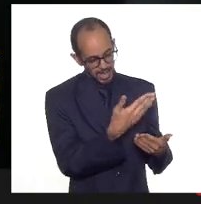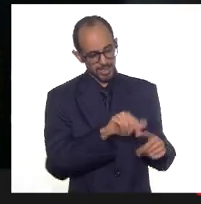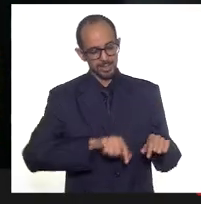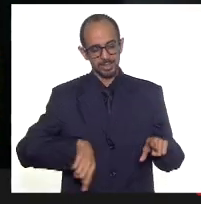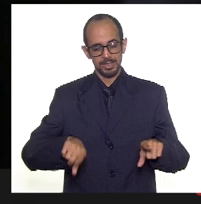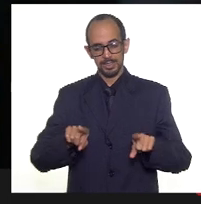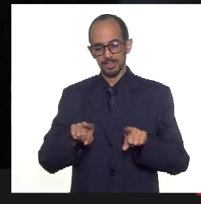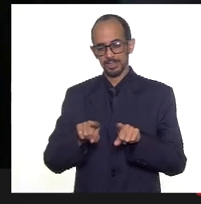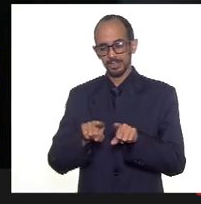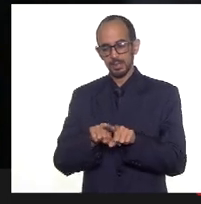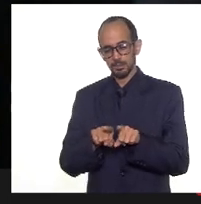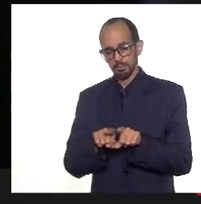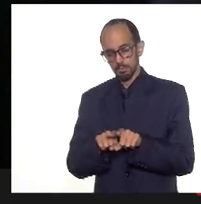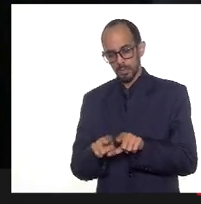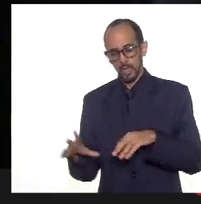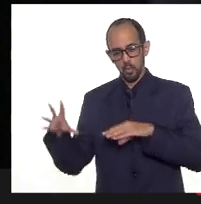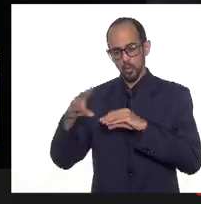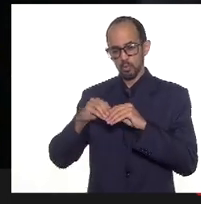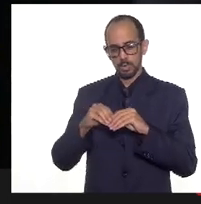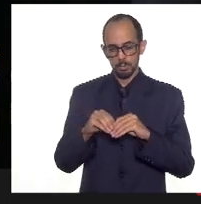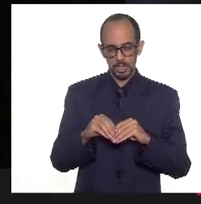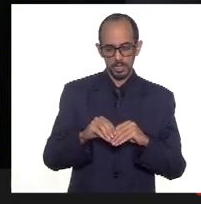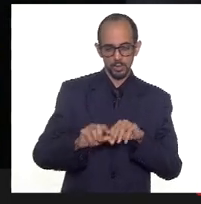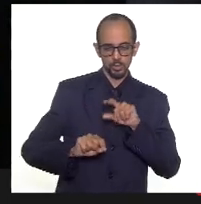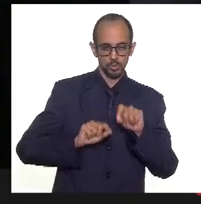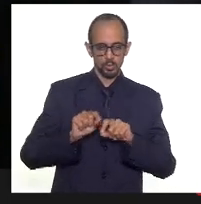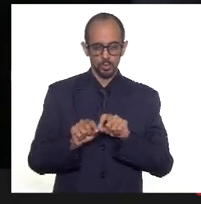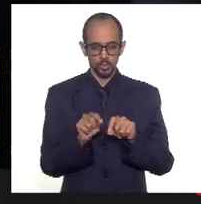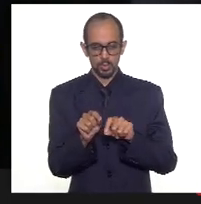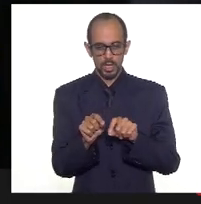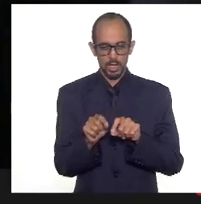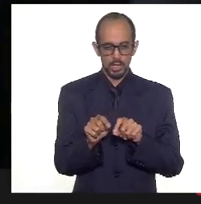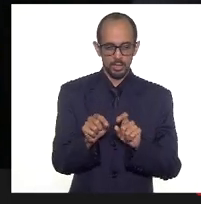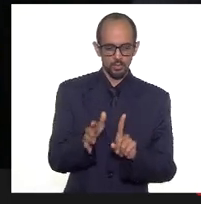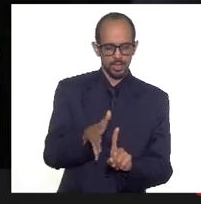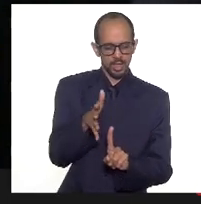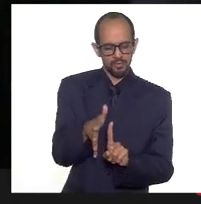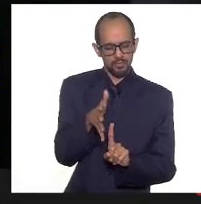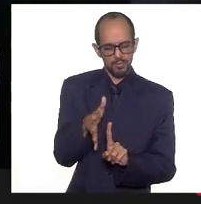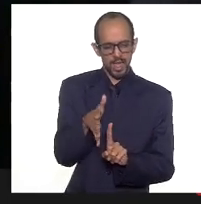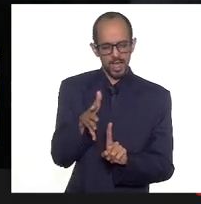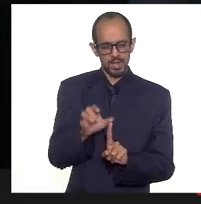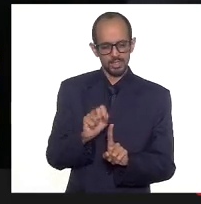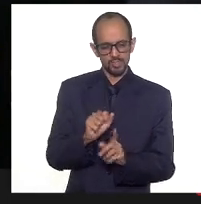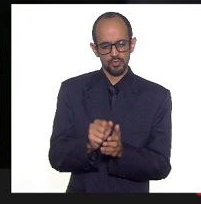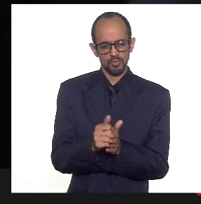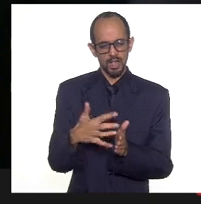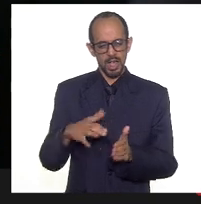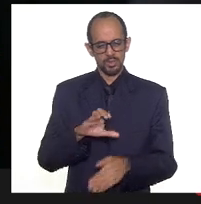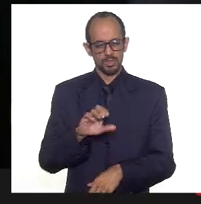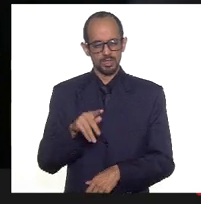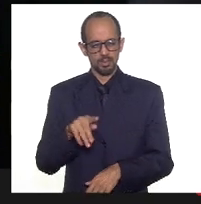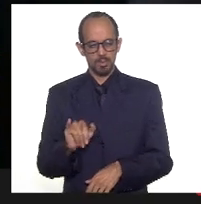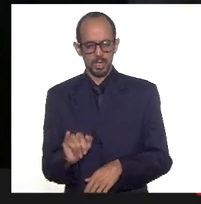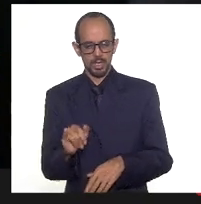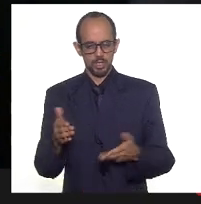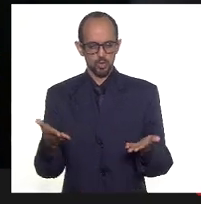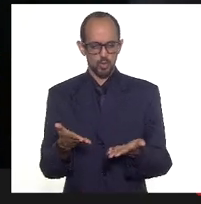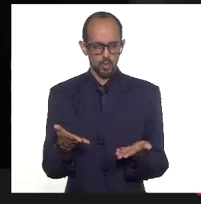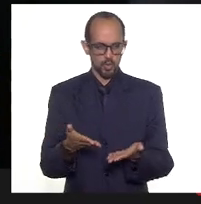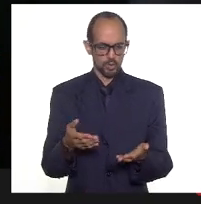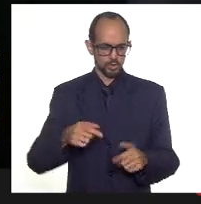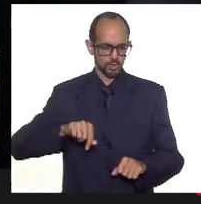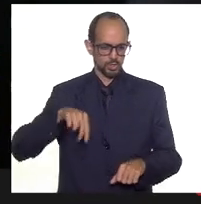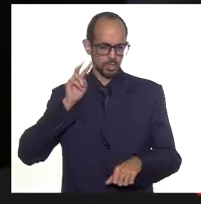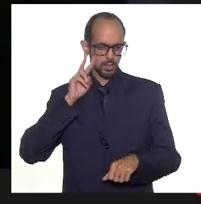uma observação que foi objeto da fala de muitas pessoas que estão nesta CPI hoje, lembrando aqui, falo